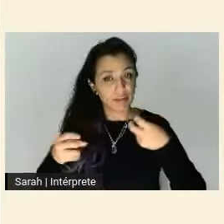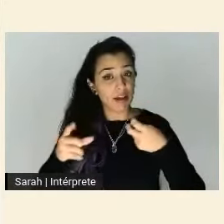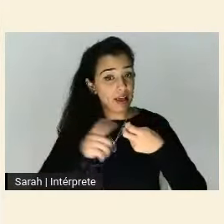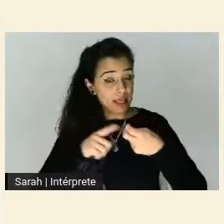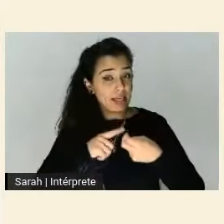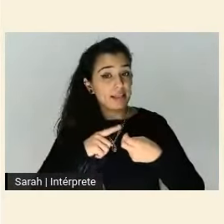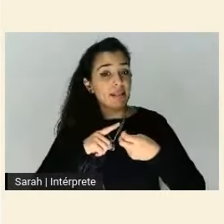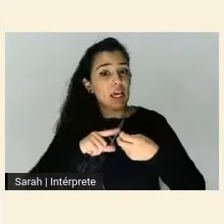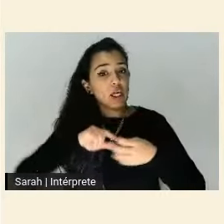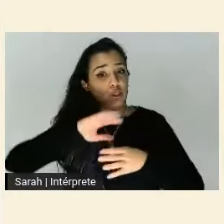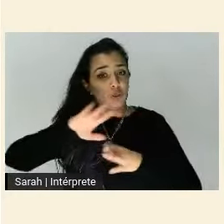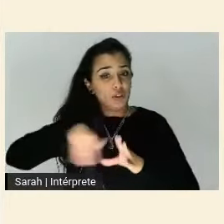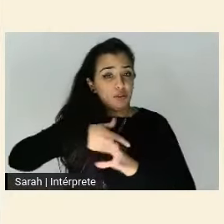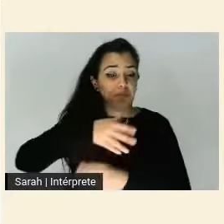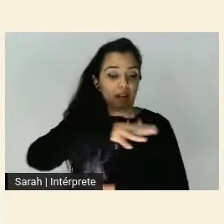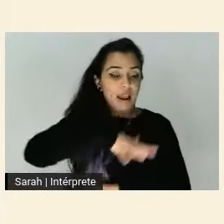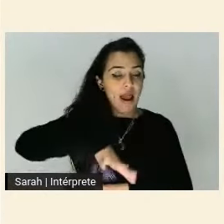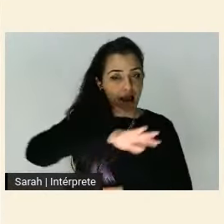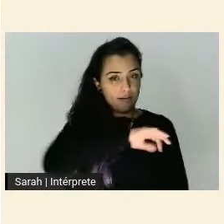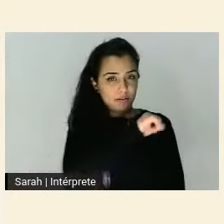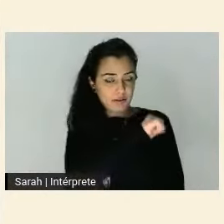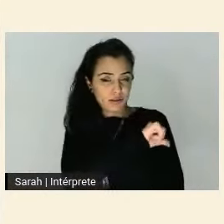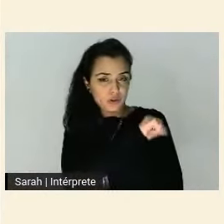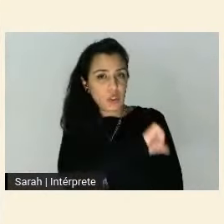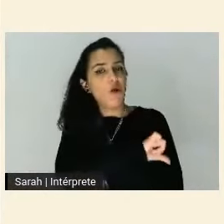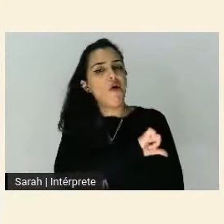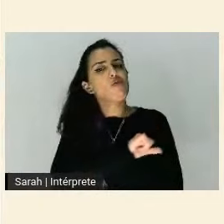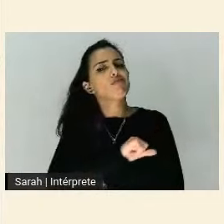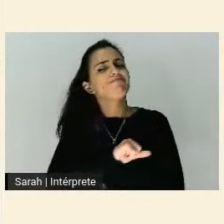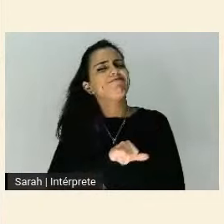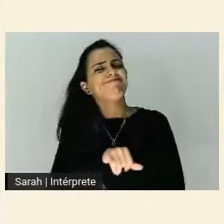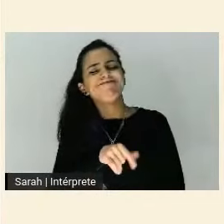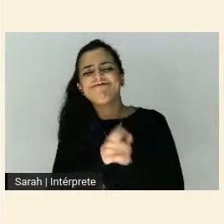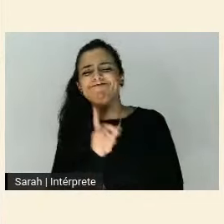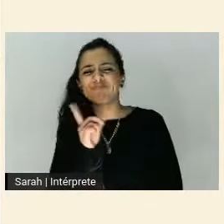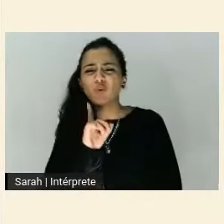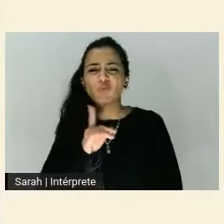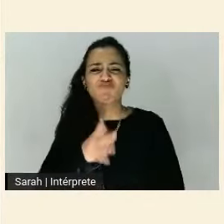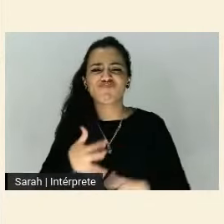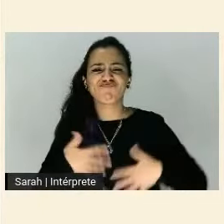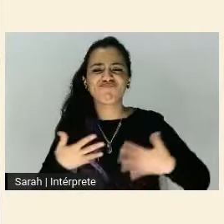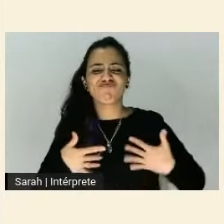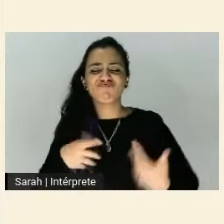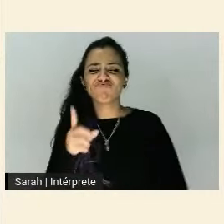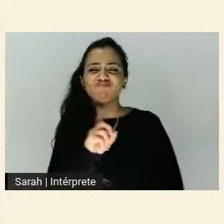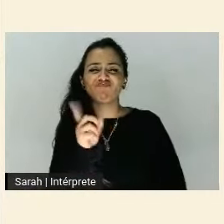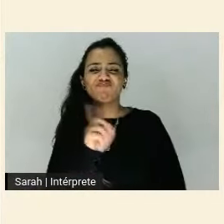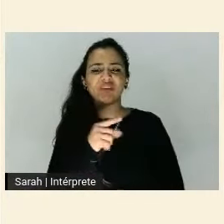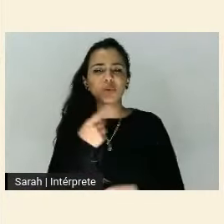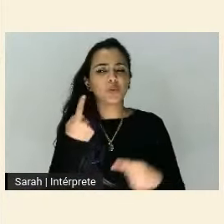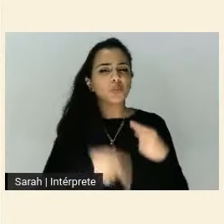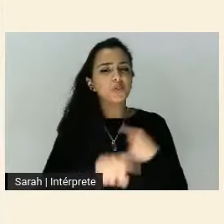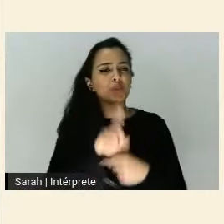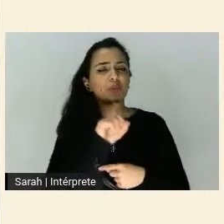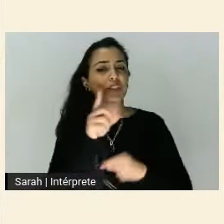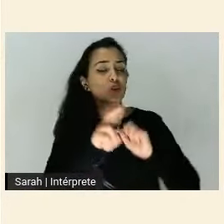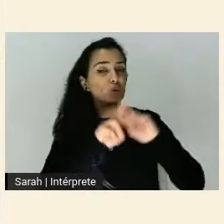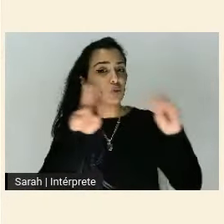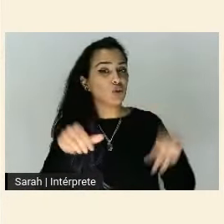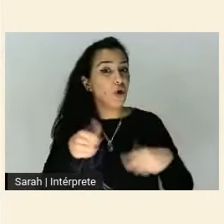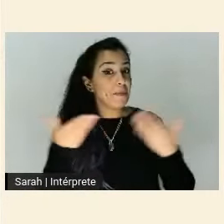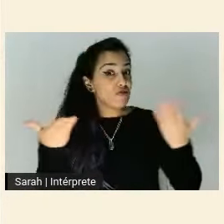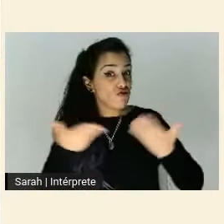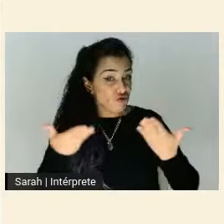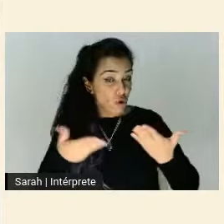da capital carioca causava descontentamentos em quem não cedia ao ideal de ganhar a vida e fama longe da